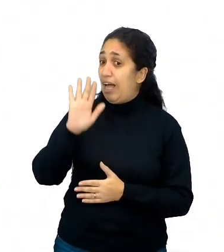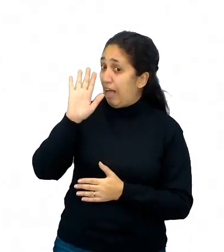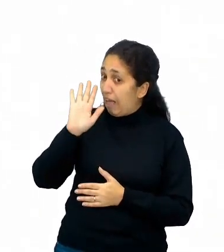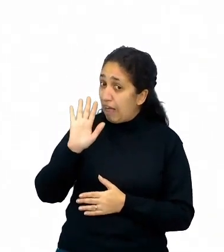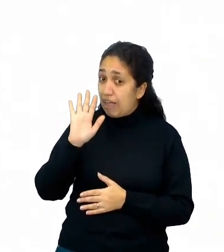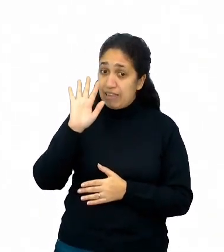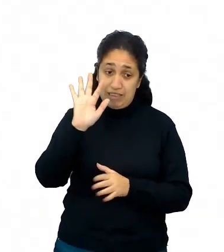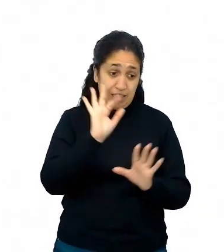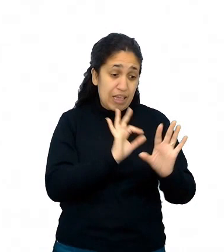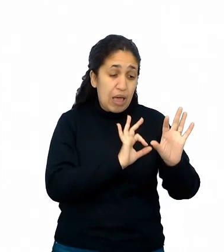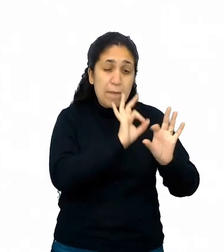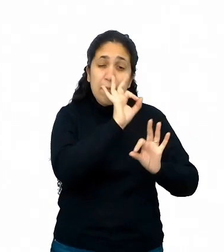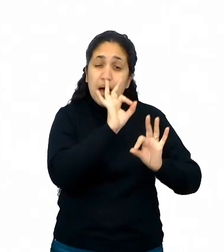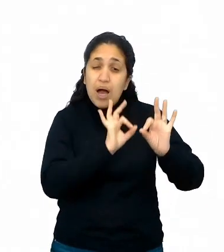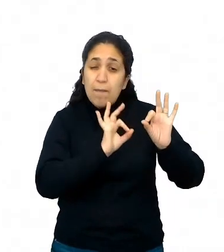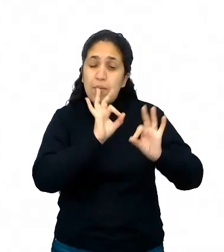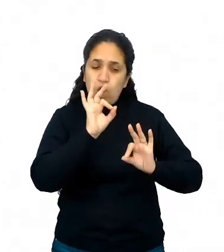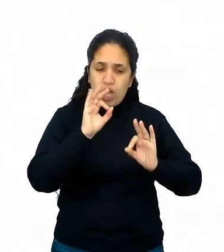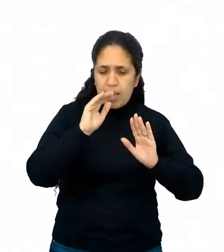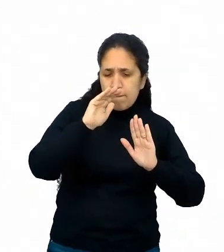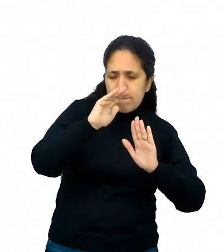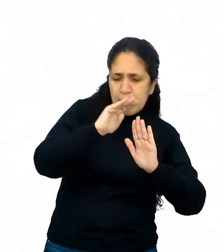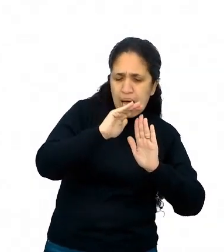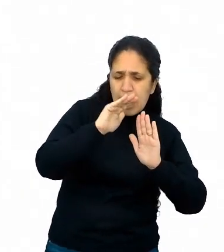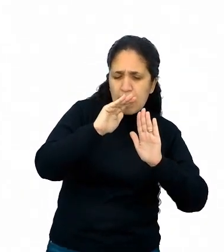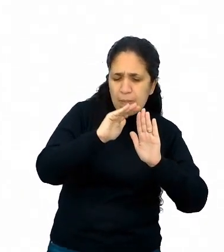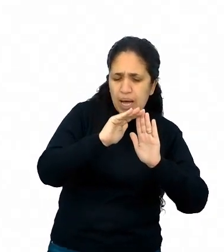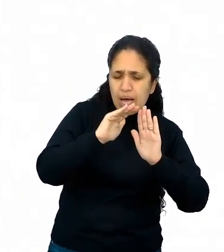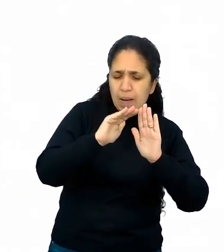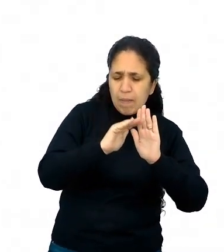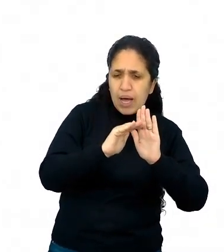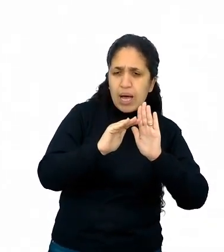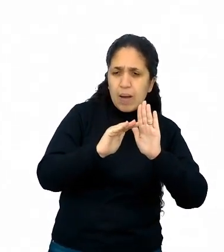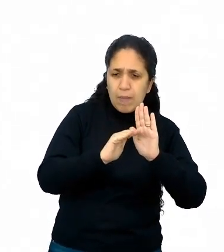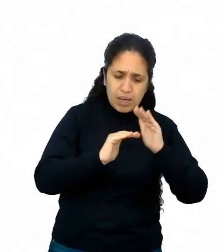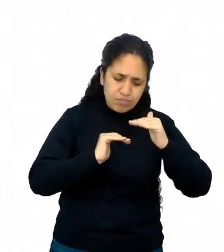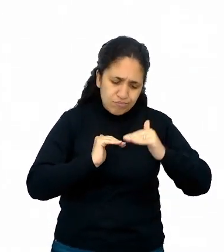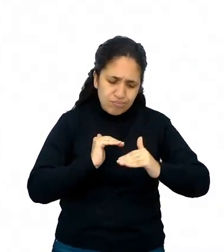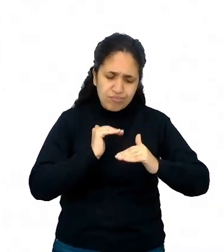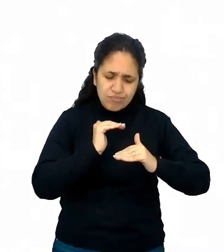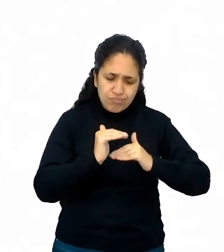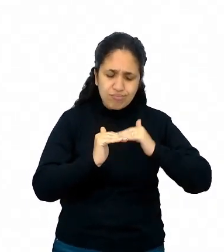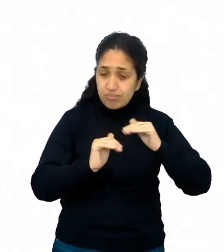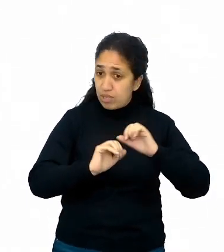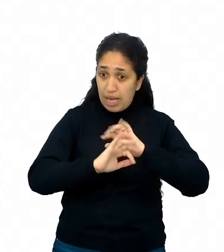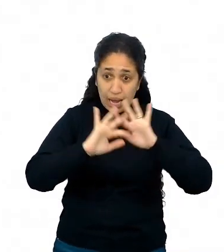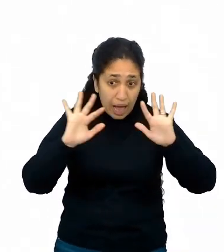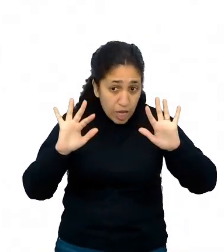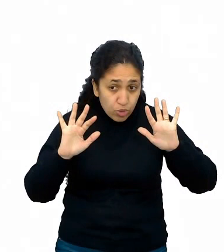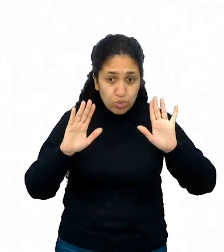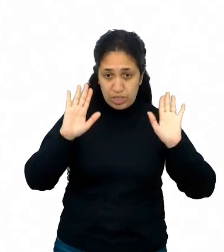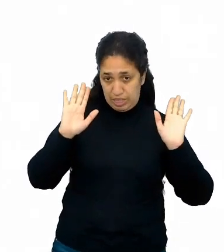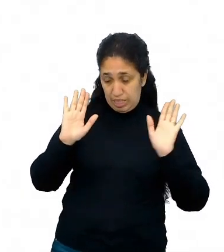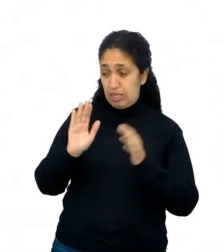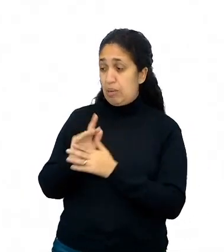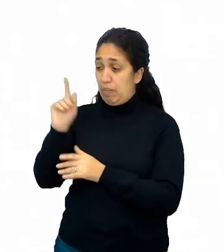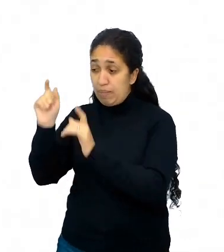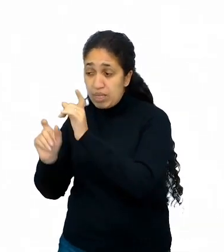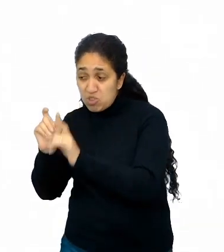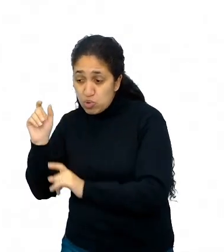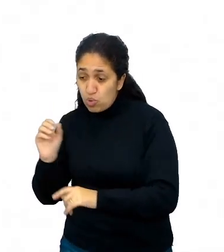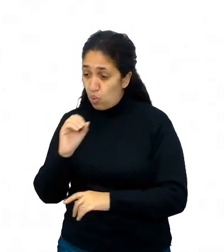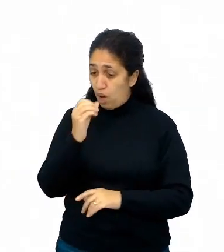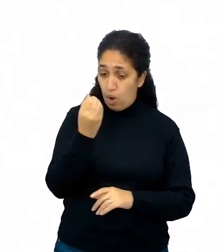elabora passos claros de forma que uma pessoa, uma máquina possa executá-los de